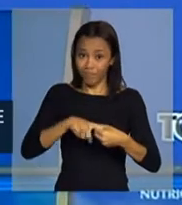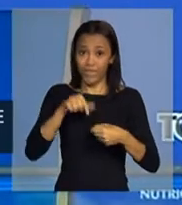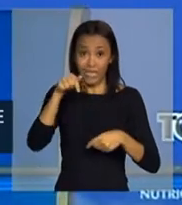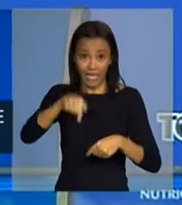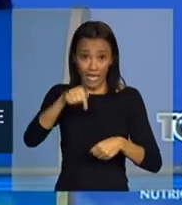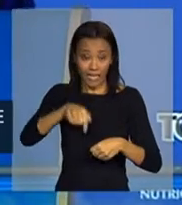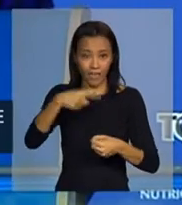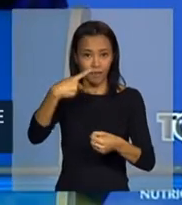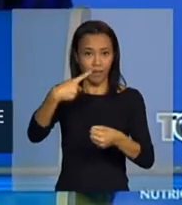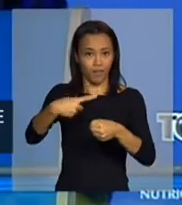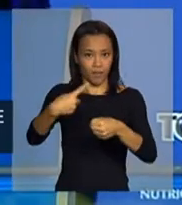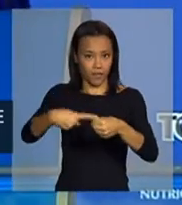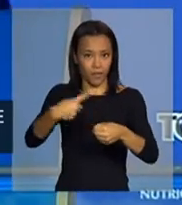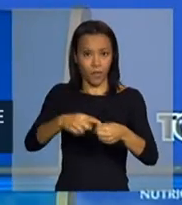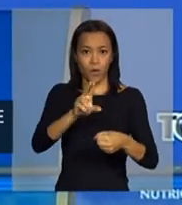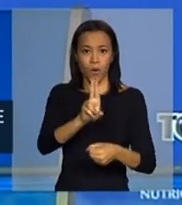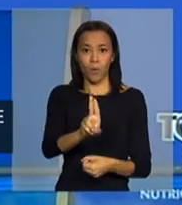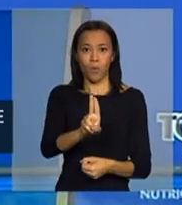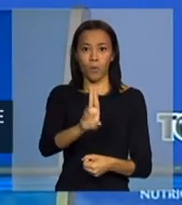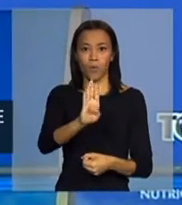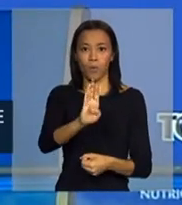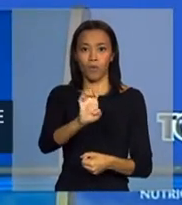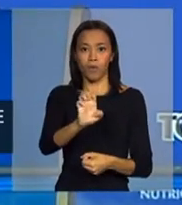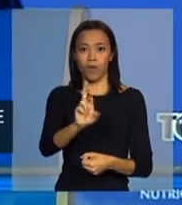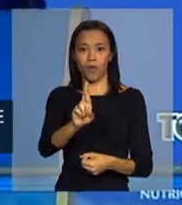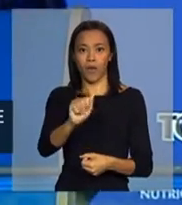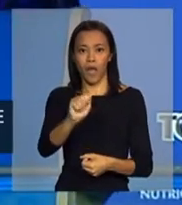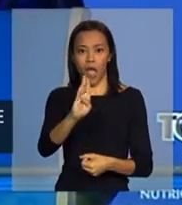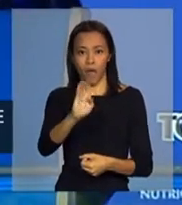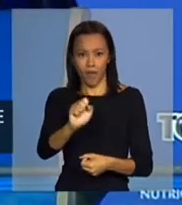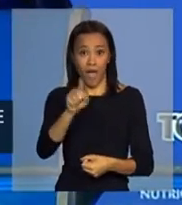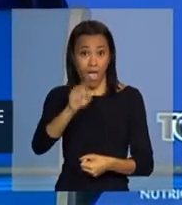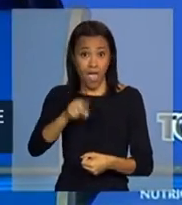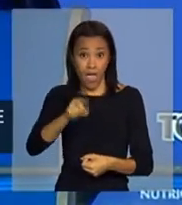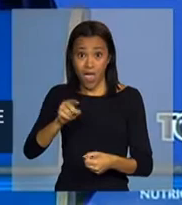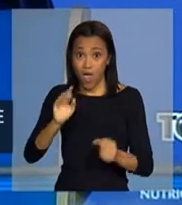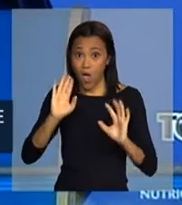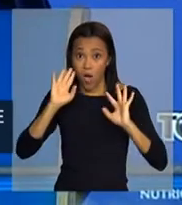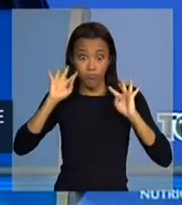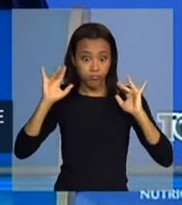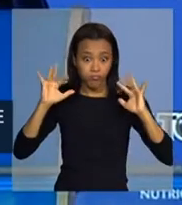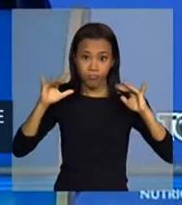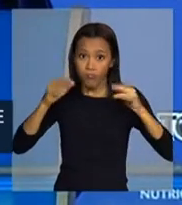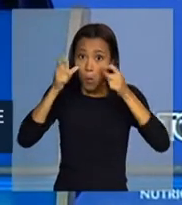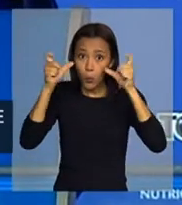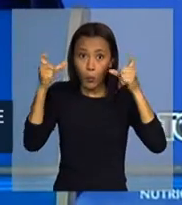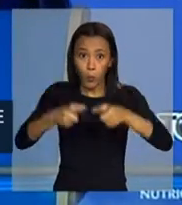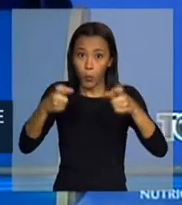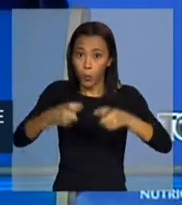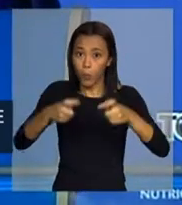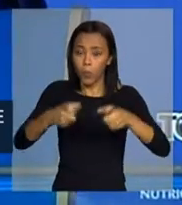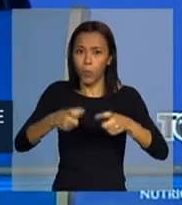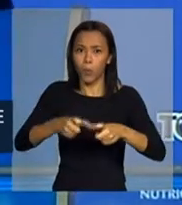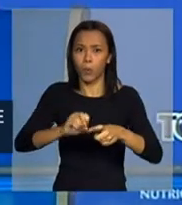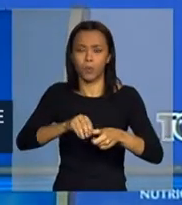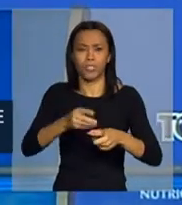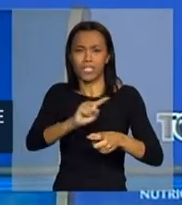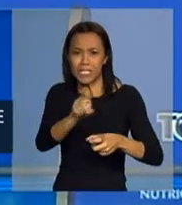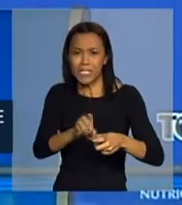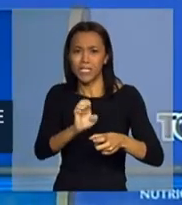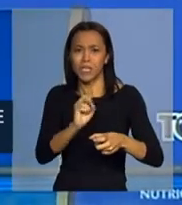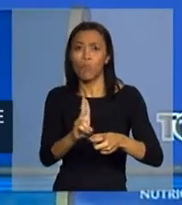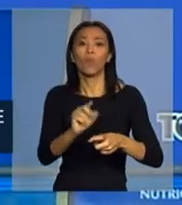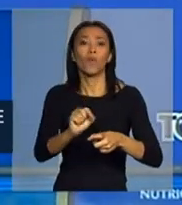Uberaba se tornou o centro da produção de gado zebu no Brasil. E